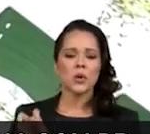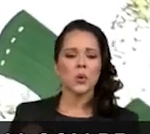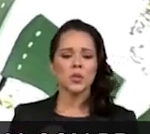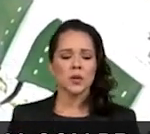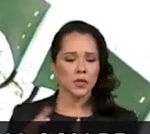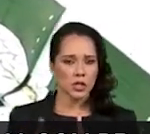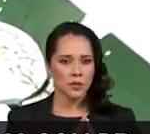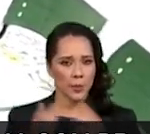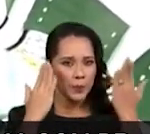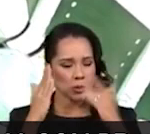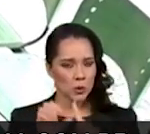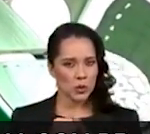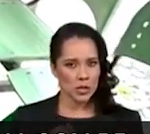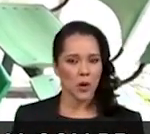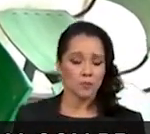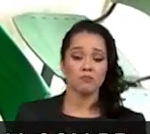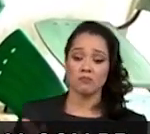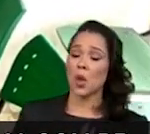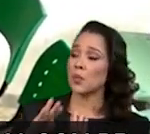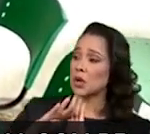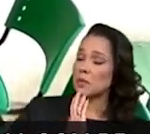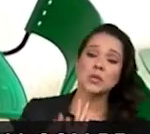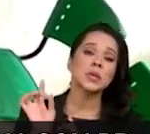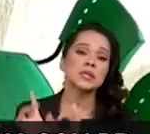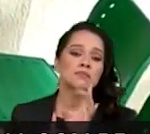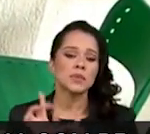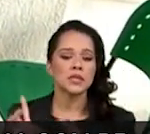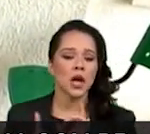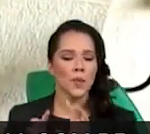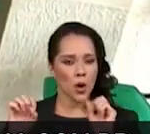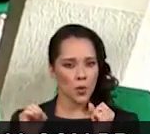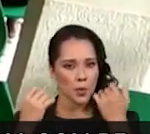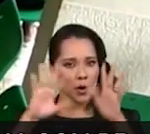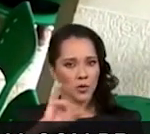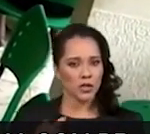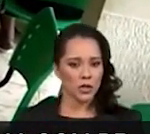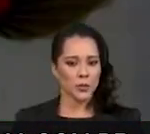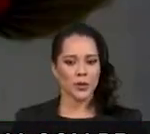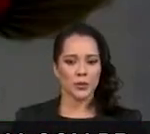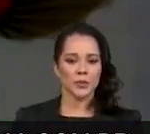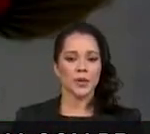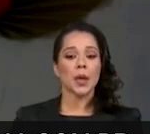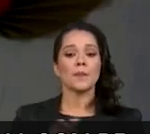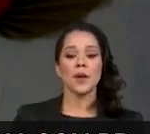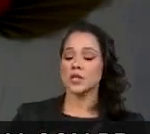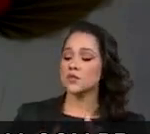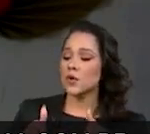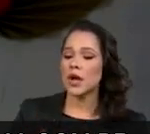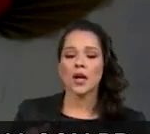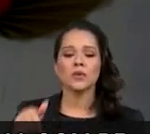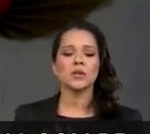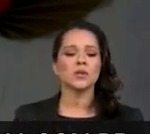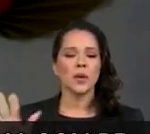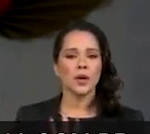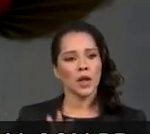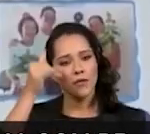de atenção psicossocial estão com uma programação especial para comemorar o Janeiro Branco, mês dedicado nacionalmente